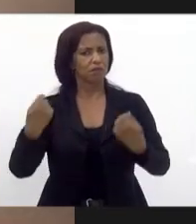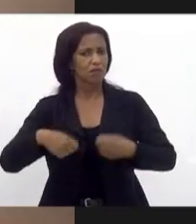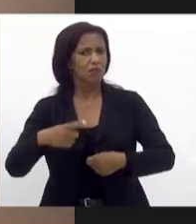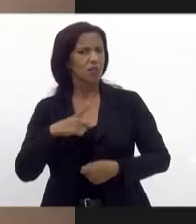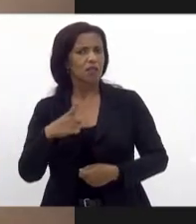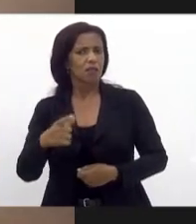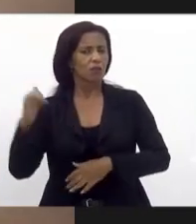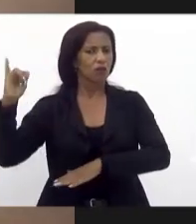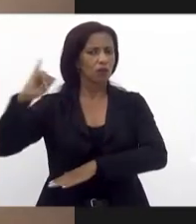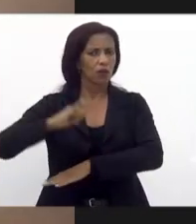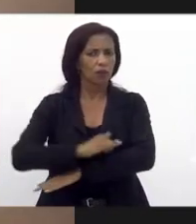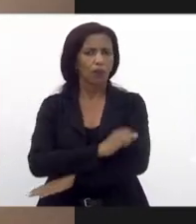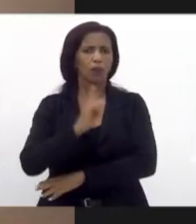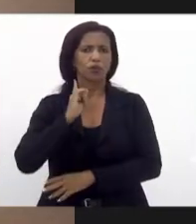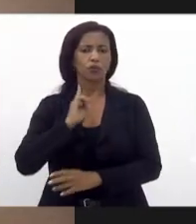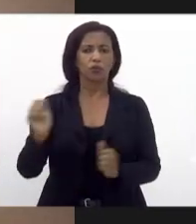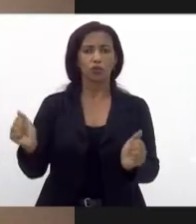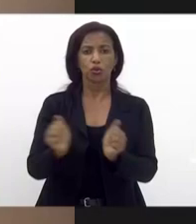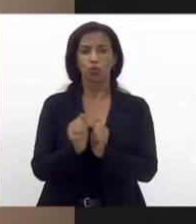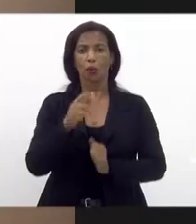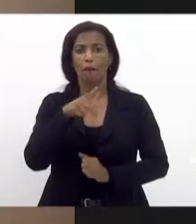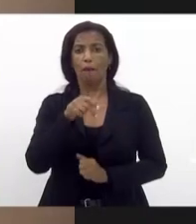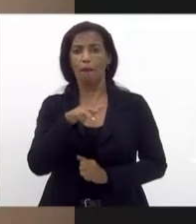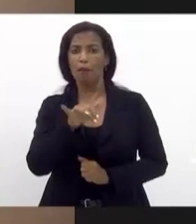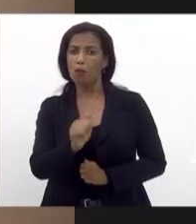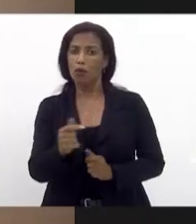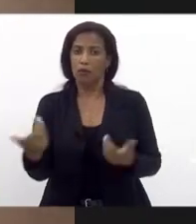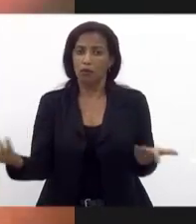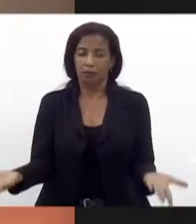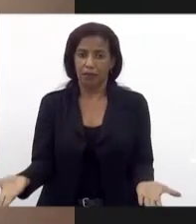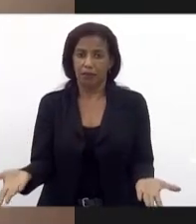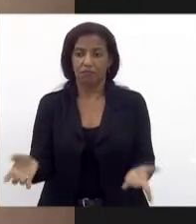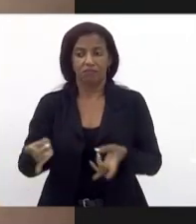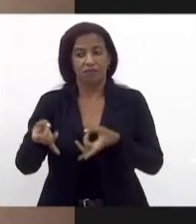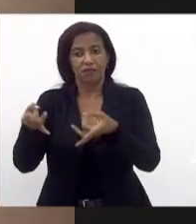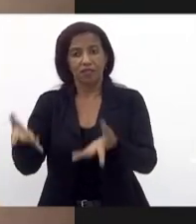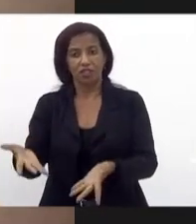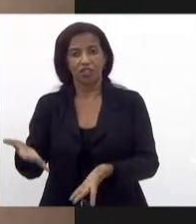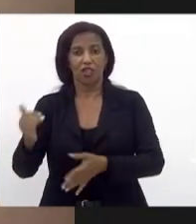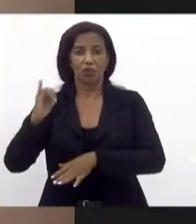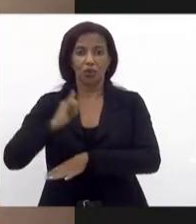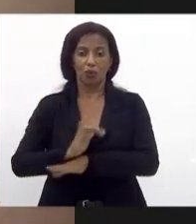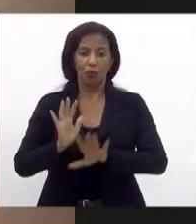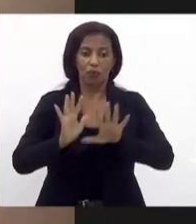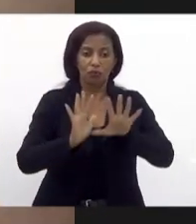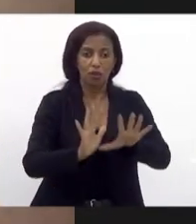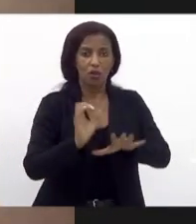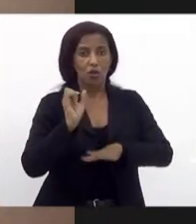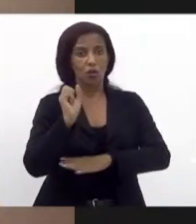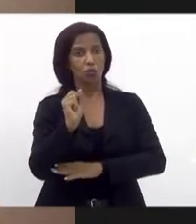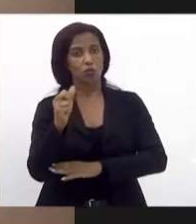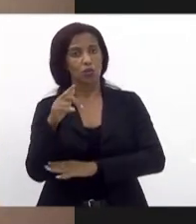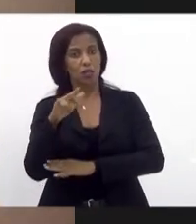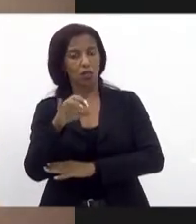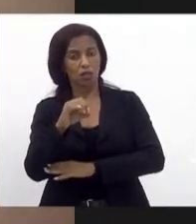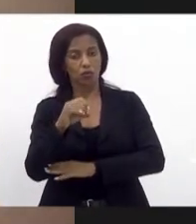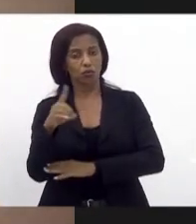botado lá os aeroportos de Minas Gerais junto com Pampulha, então, né? E deixava o aeroporto do Rio de Janeiro, Santos Dumont,